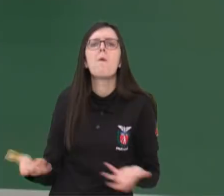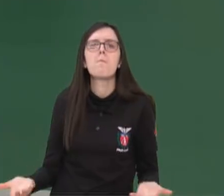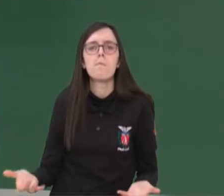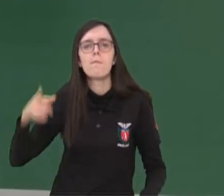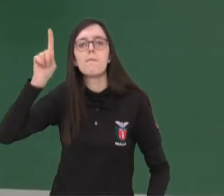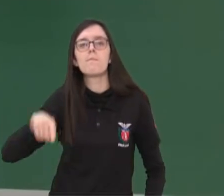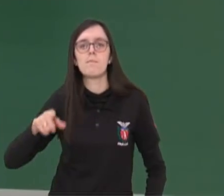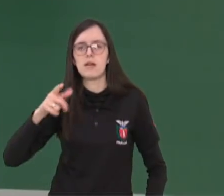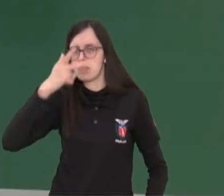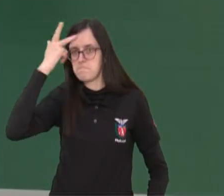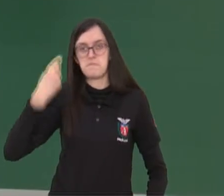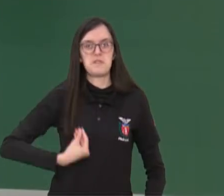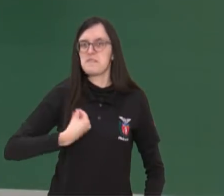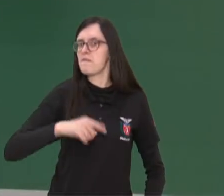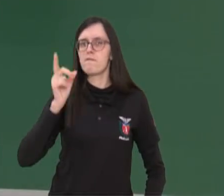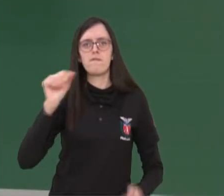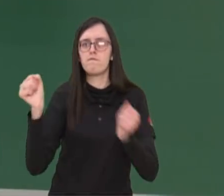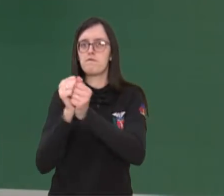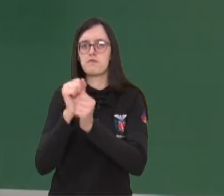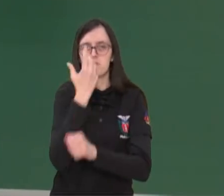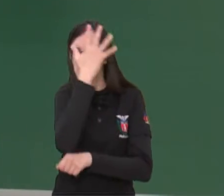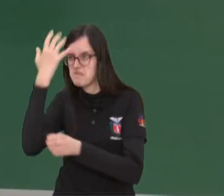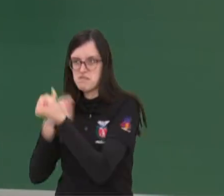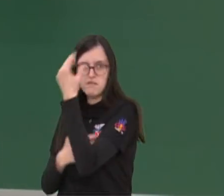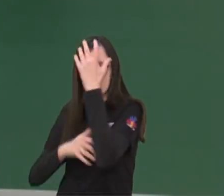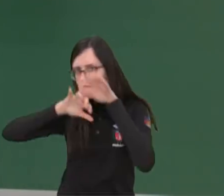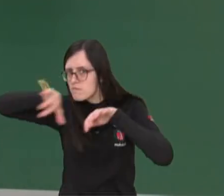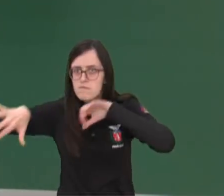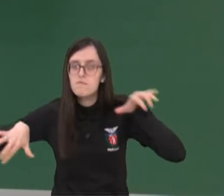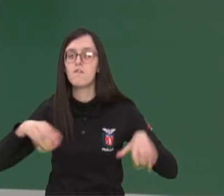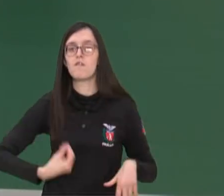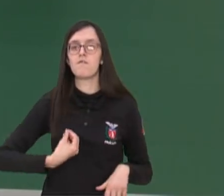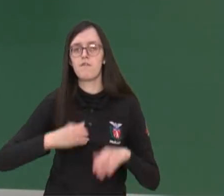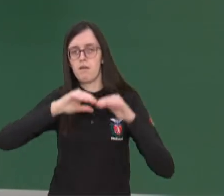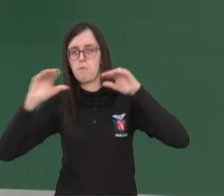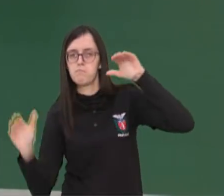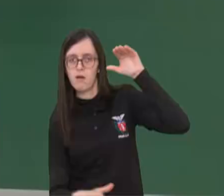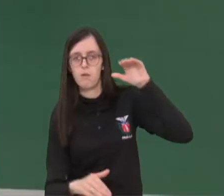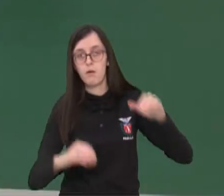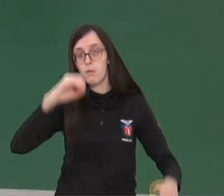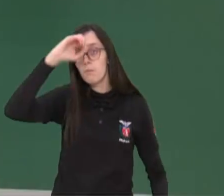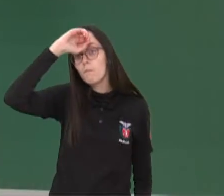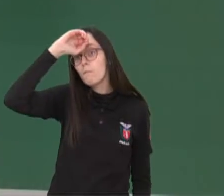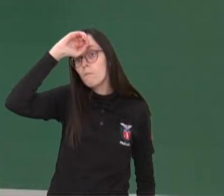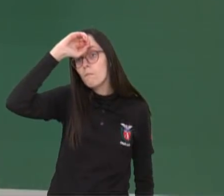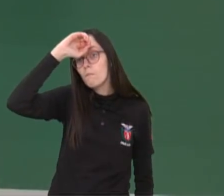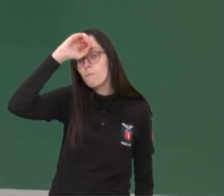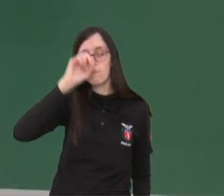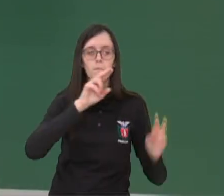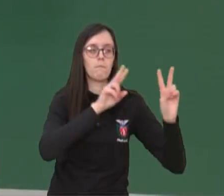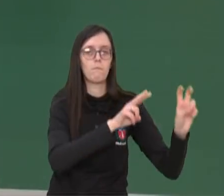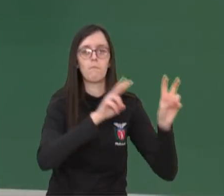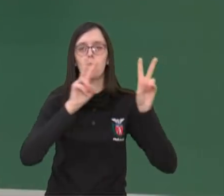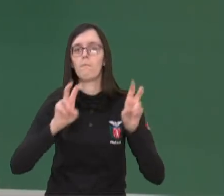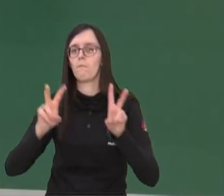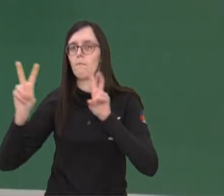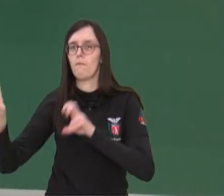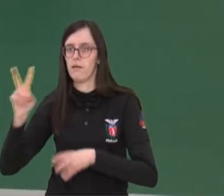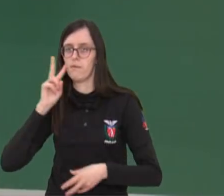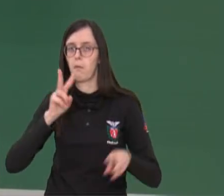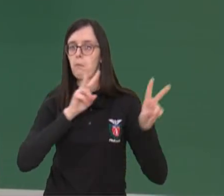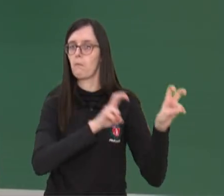como selvagens, inferiores, inocentes. Repara, 3 expressões aí entre